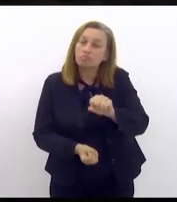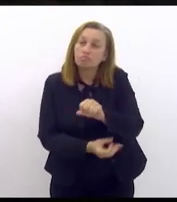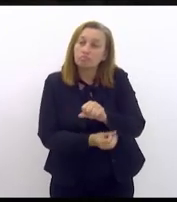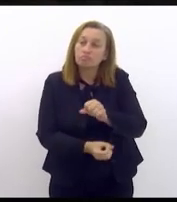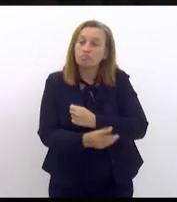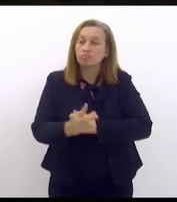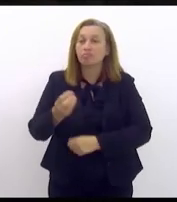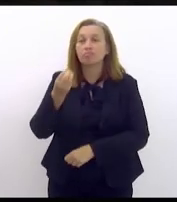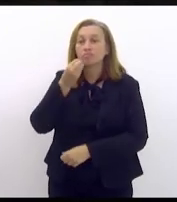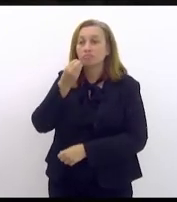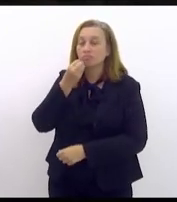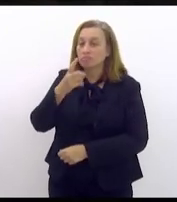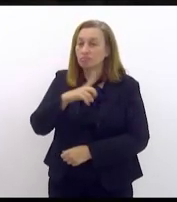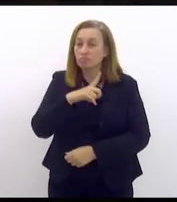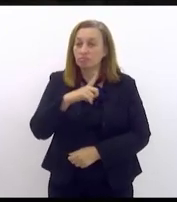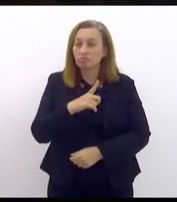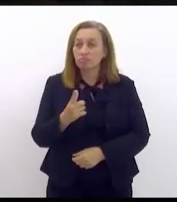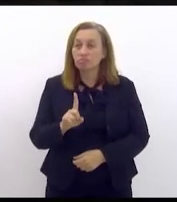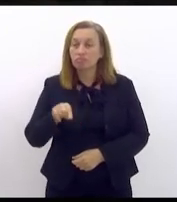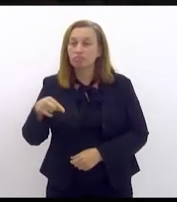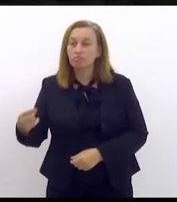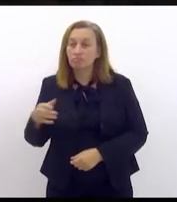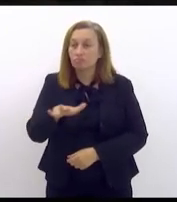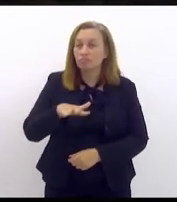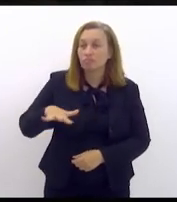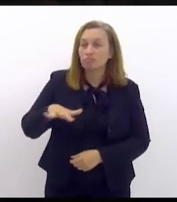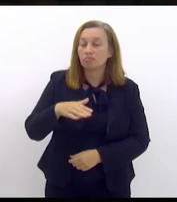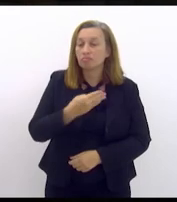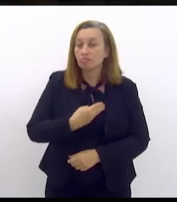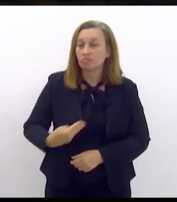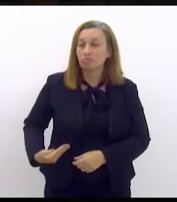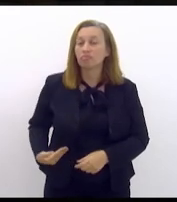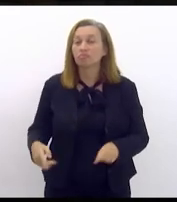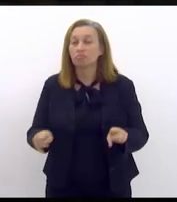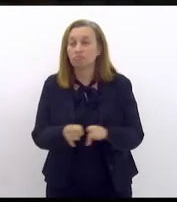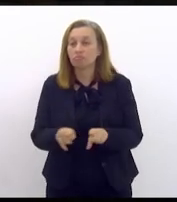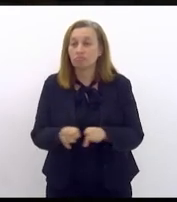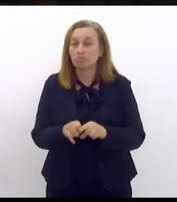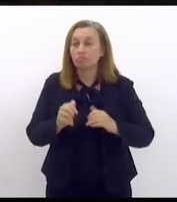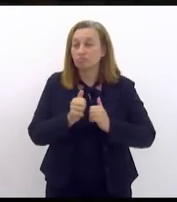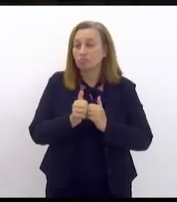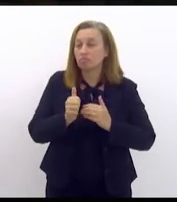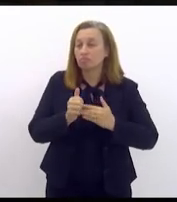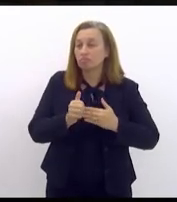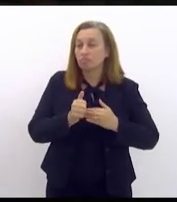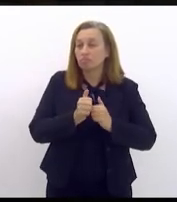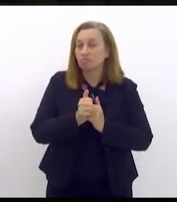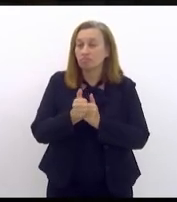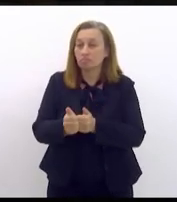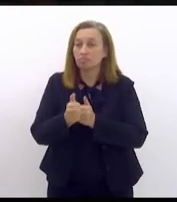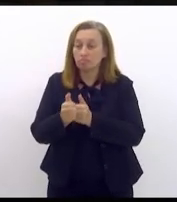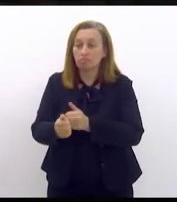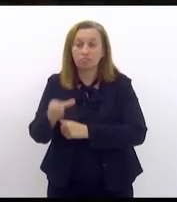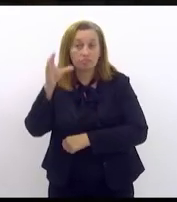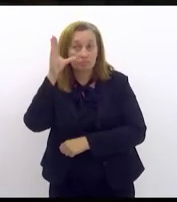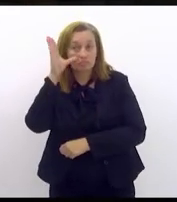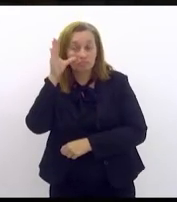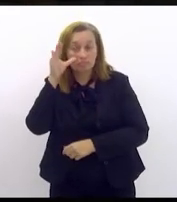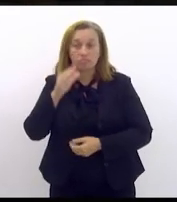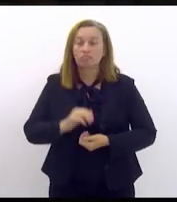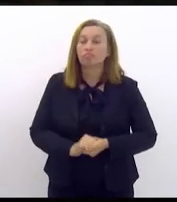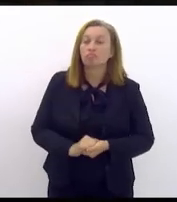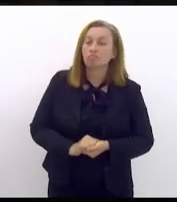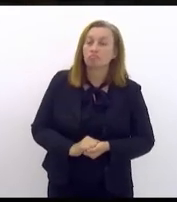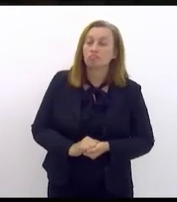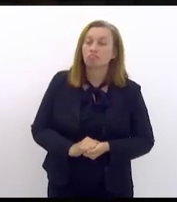oportunidade, inclusive, que tem num outro cenário de um governo que também caminha para enfrentar os interesses rentistas, para